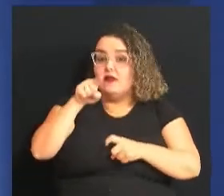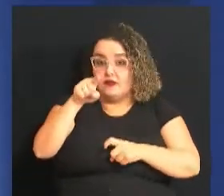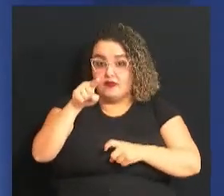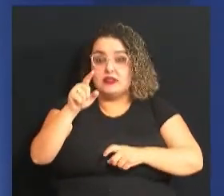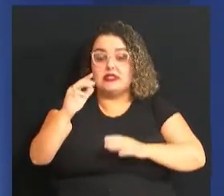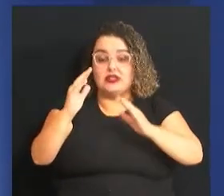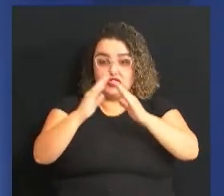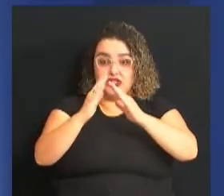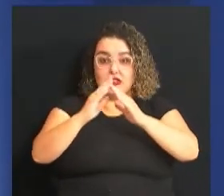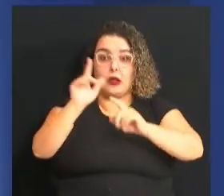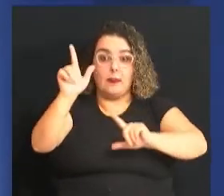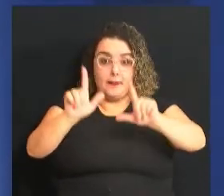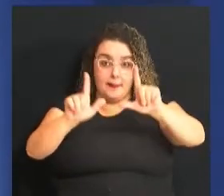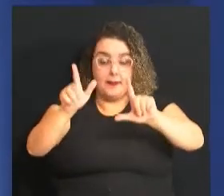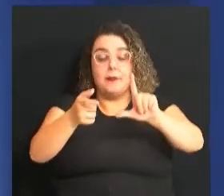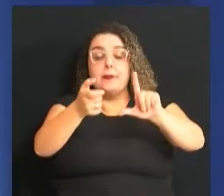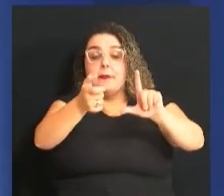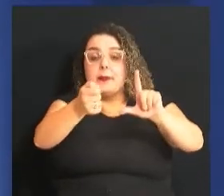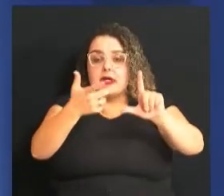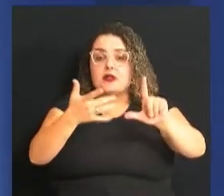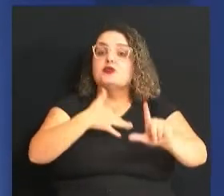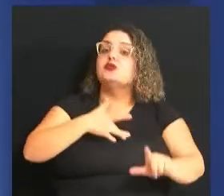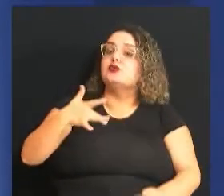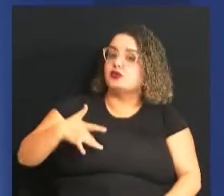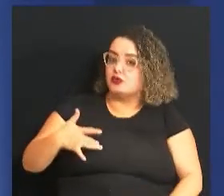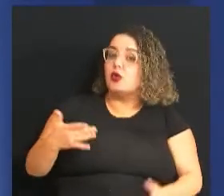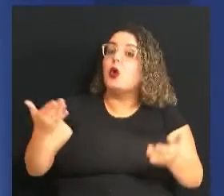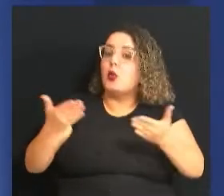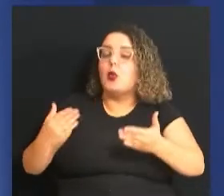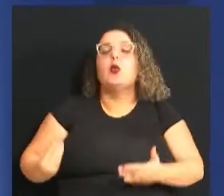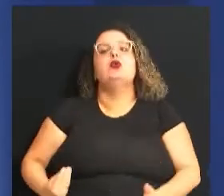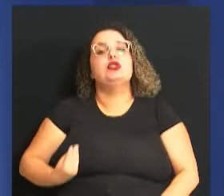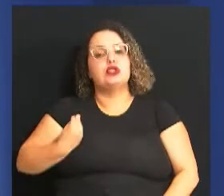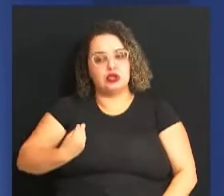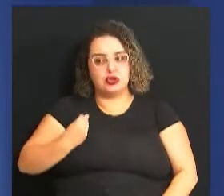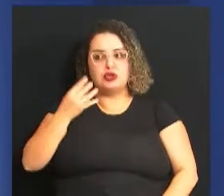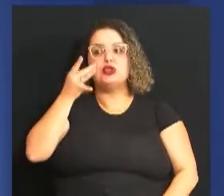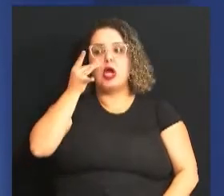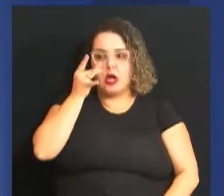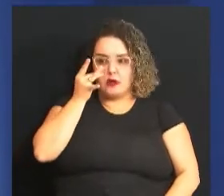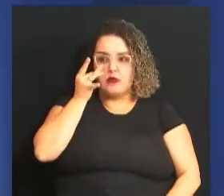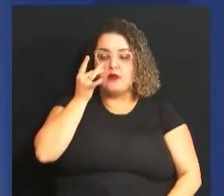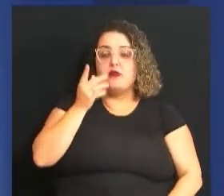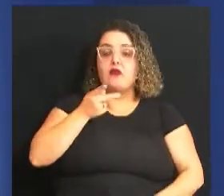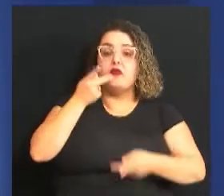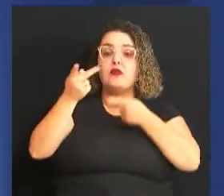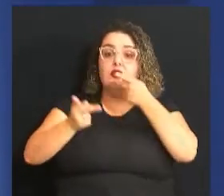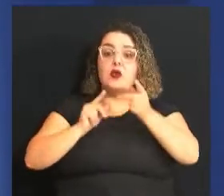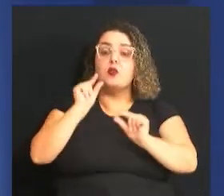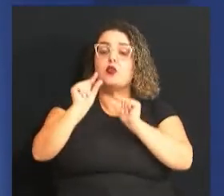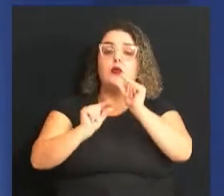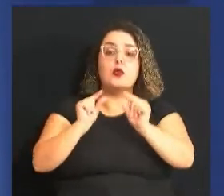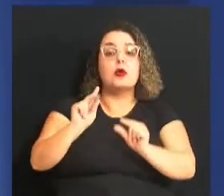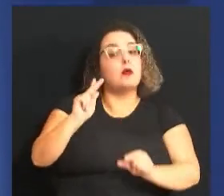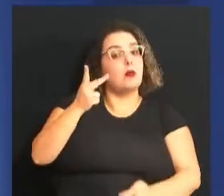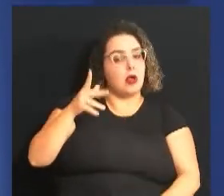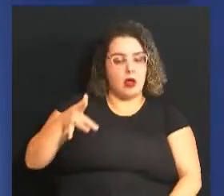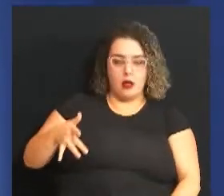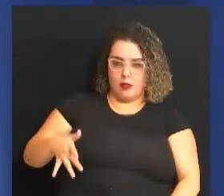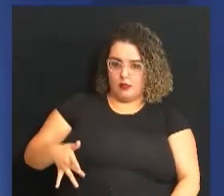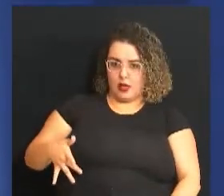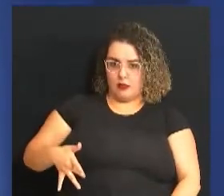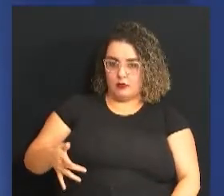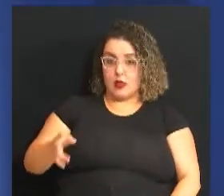a televisão, a gente está com Saúde é Vida hoje ao vivo. A gente está falando um pouquinho sobre hepatite. Como deu para